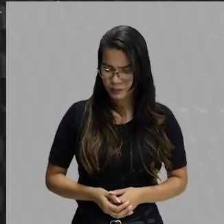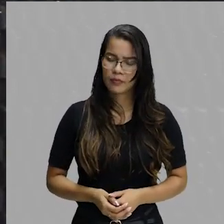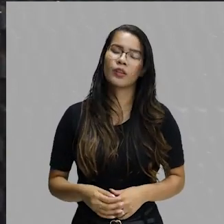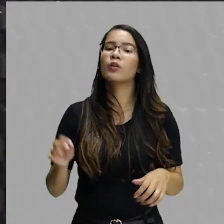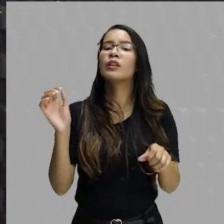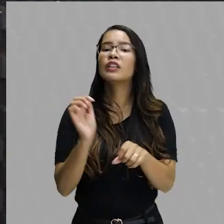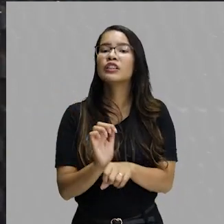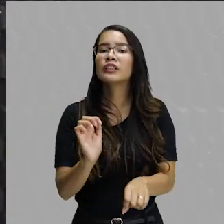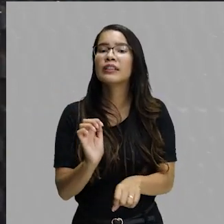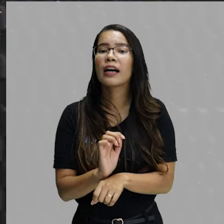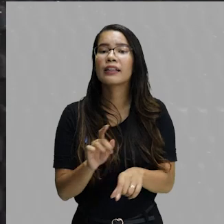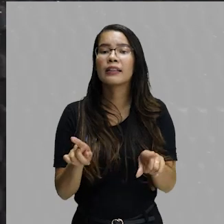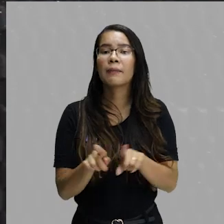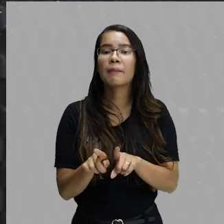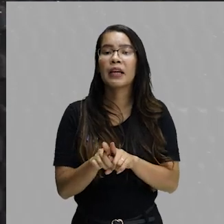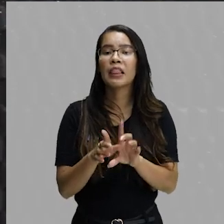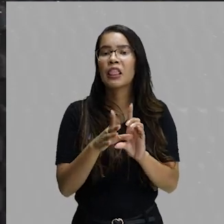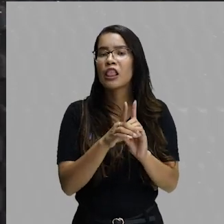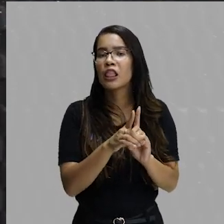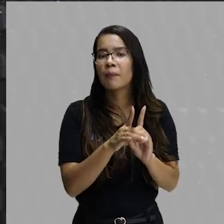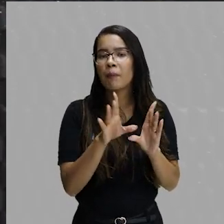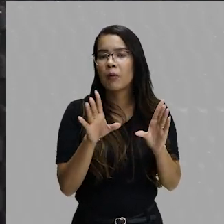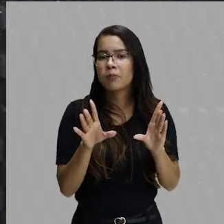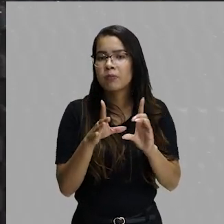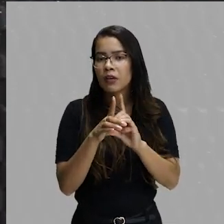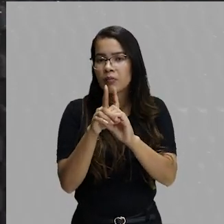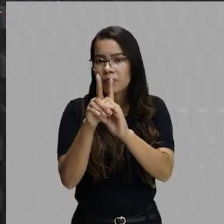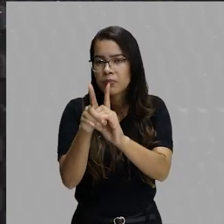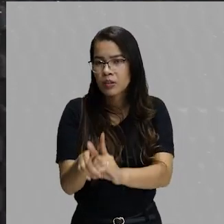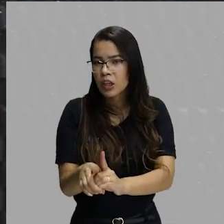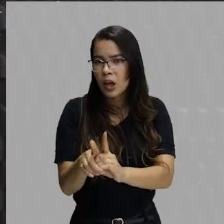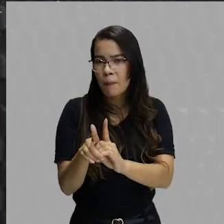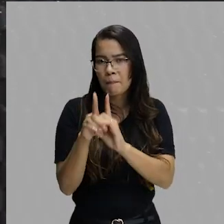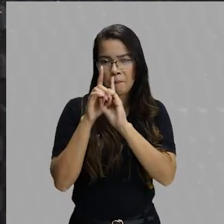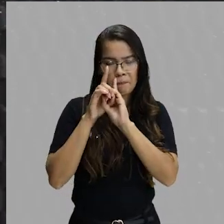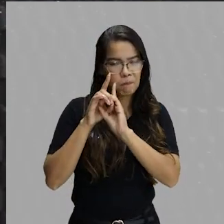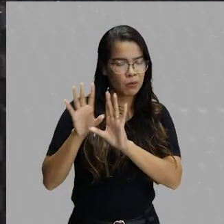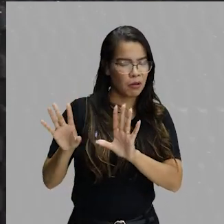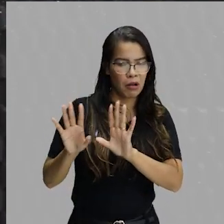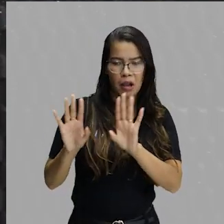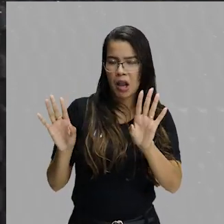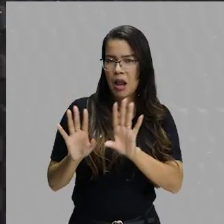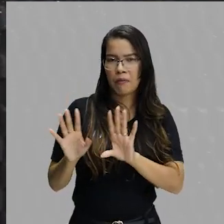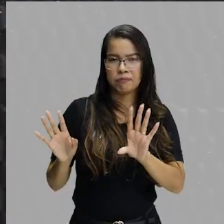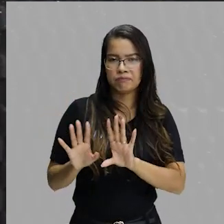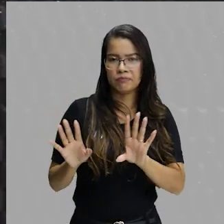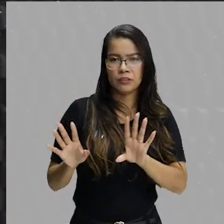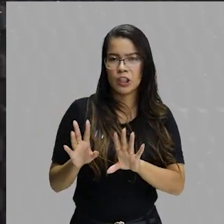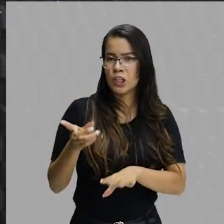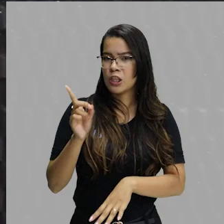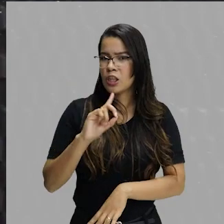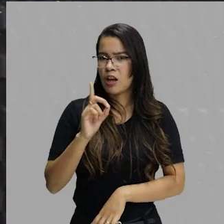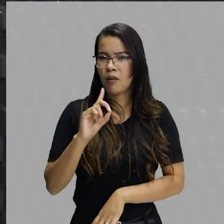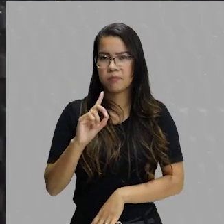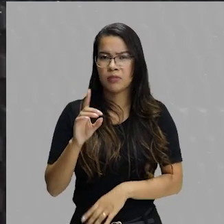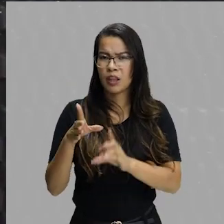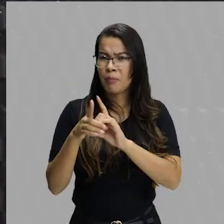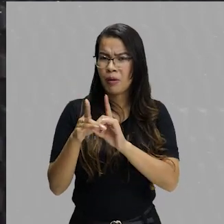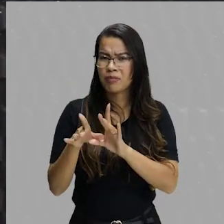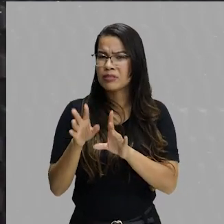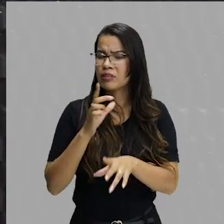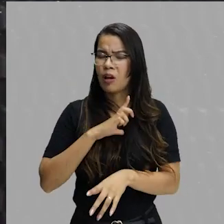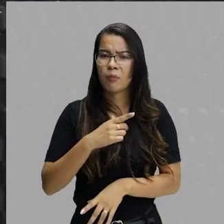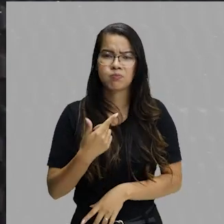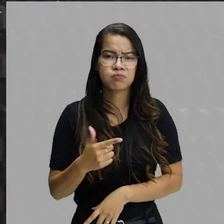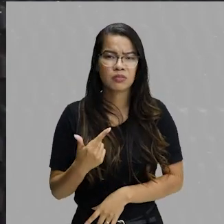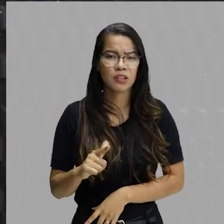também é antidemocrático, é unipartidário, que não permite a liberdade de expressão, de